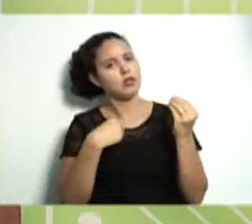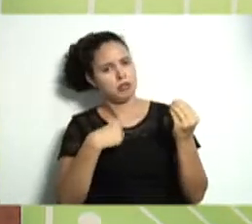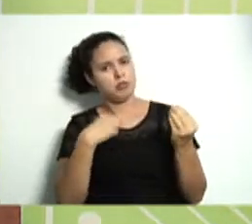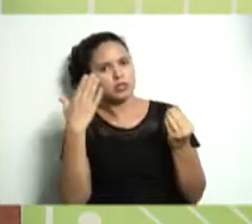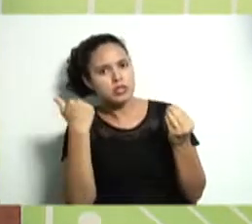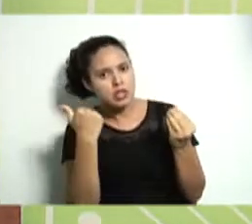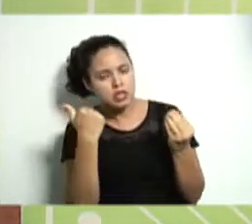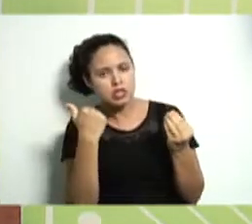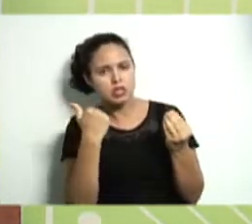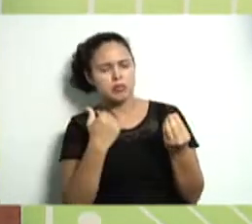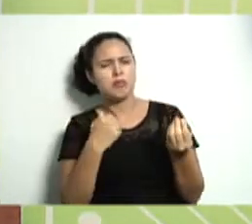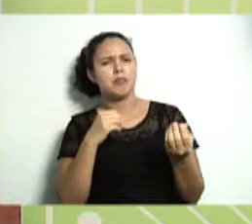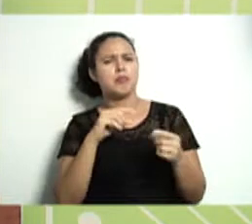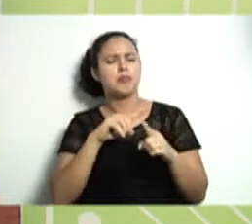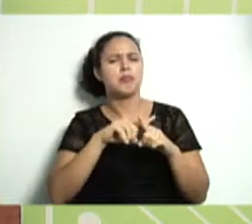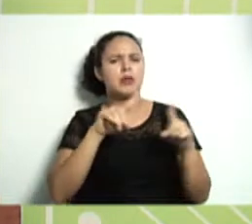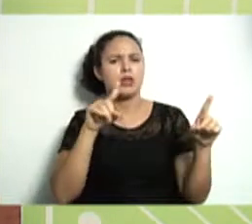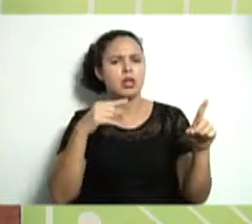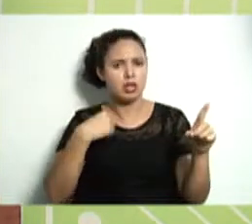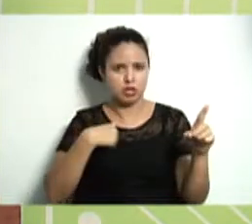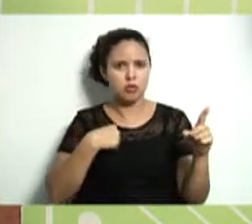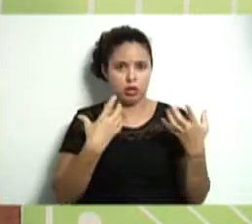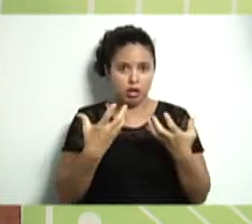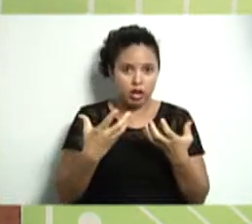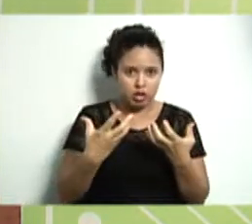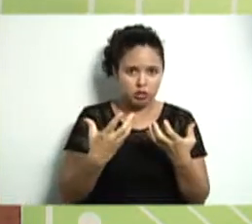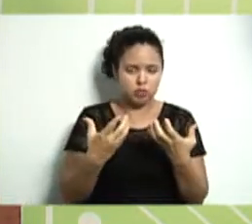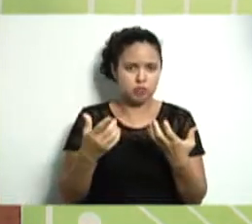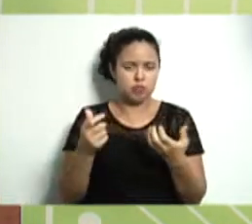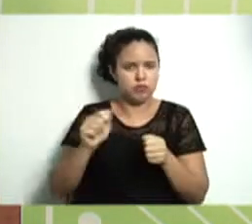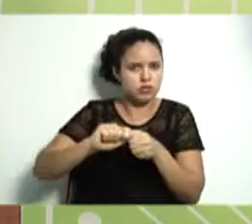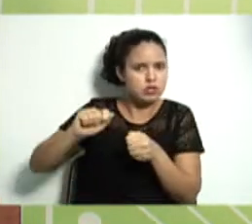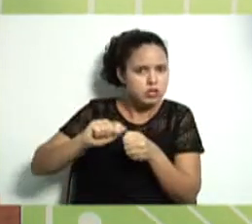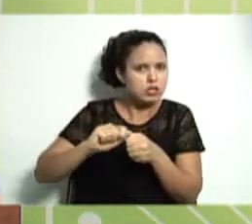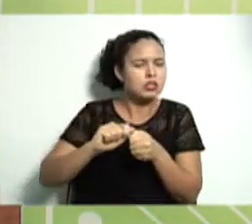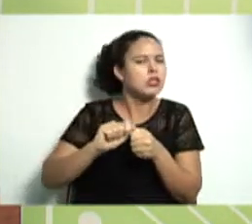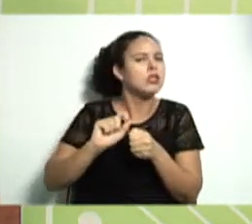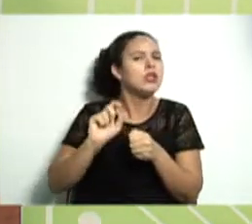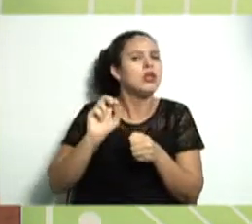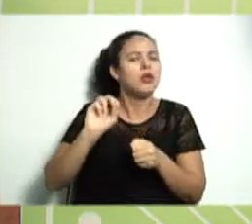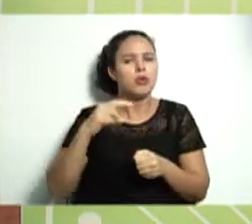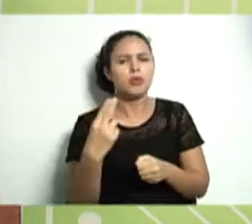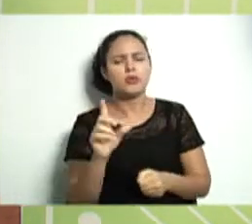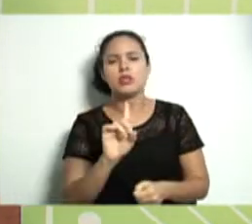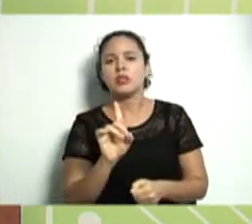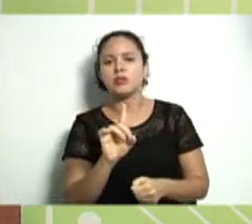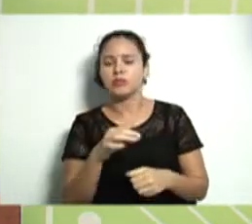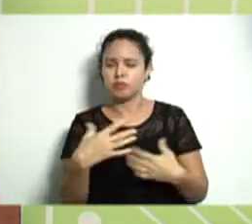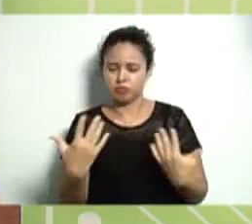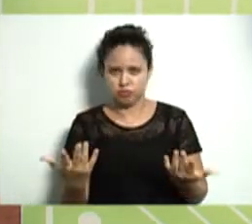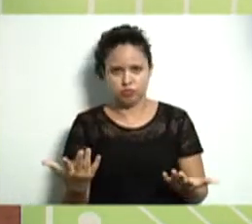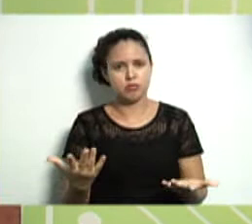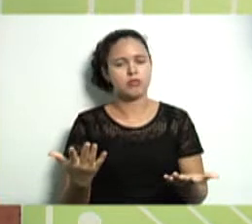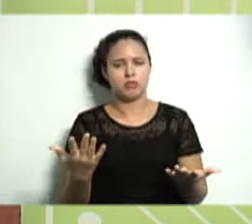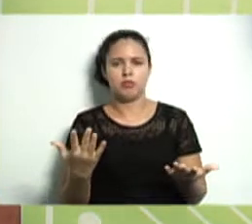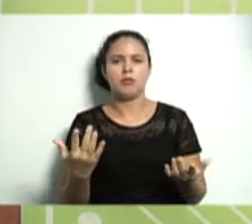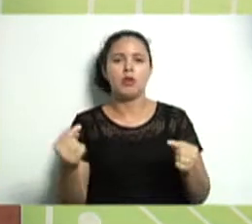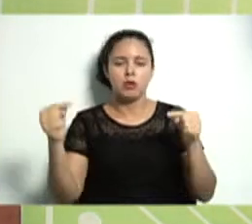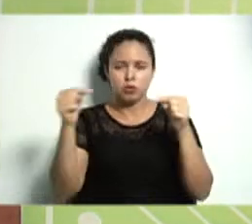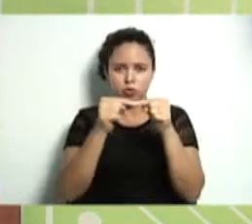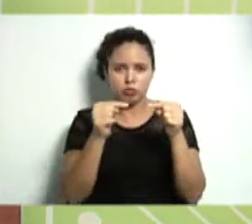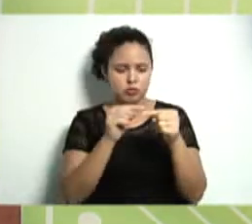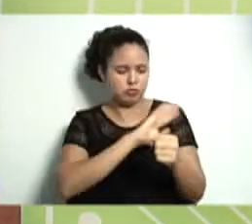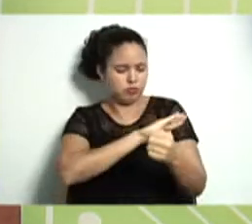situação, mas eu tenho em mim essa capacidade para realizar o trabalho, ela chama força